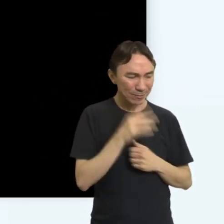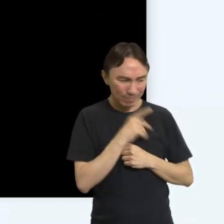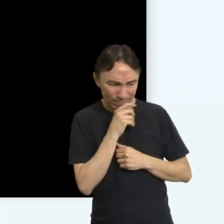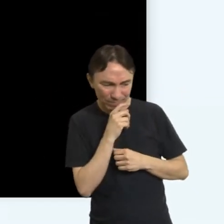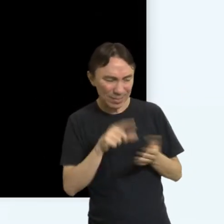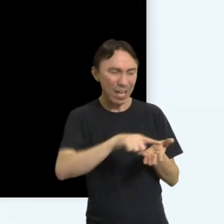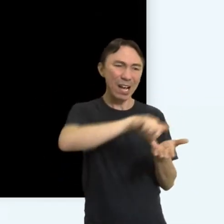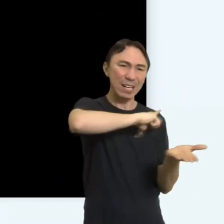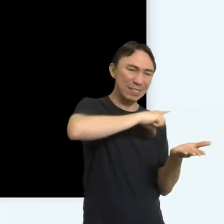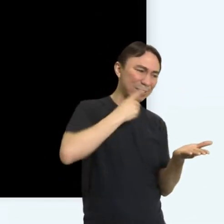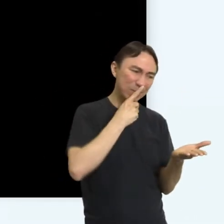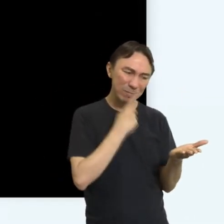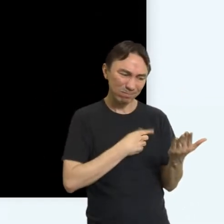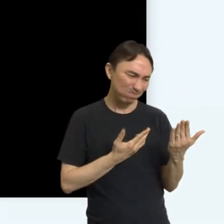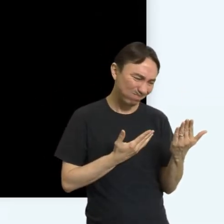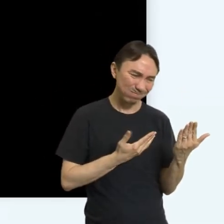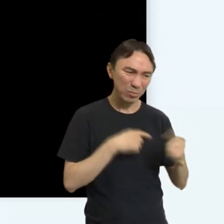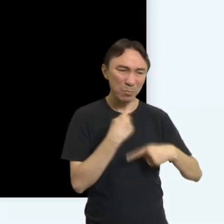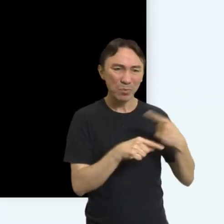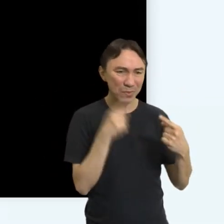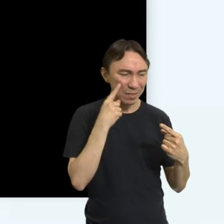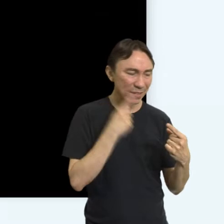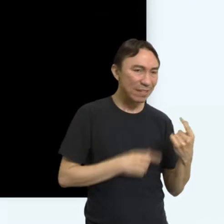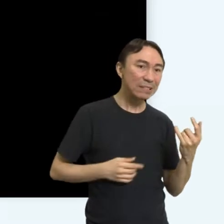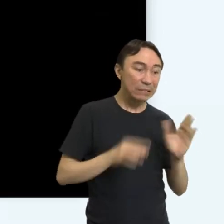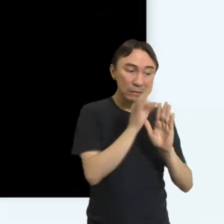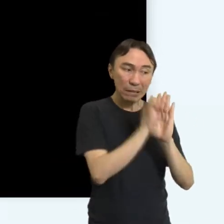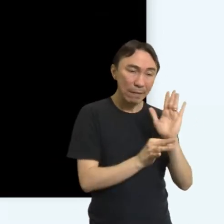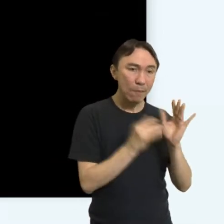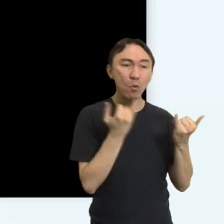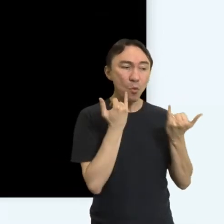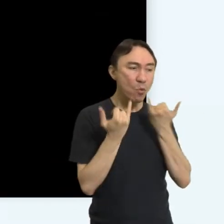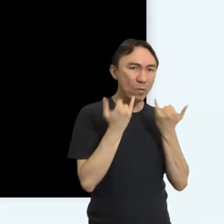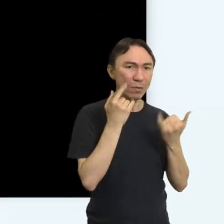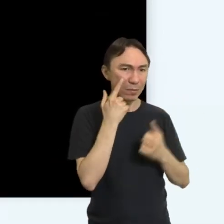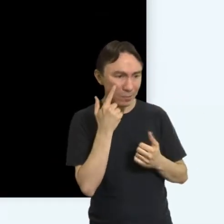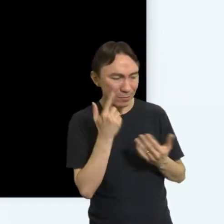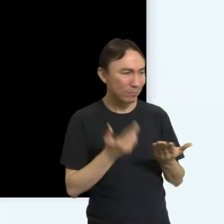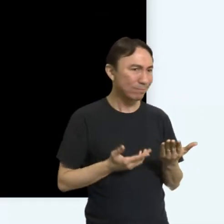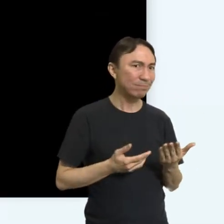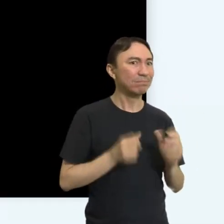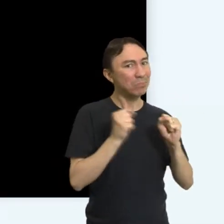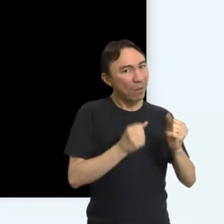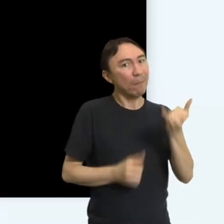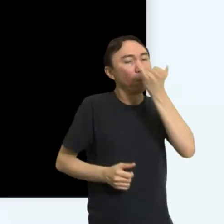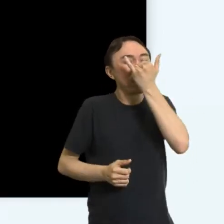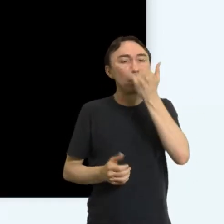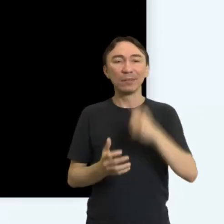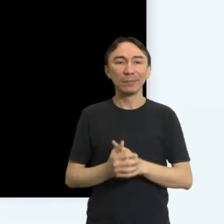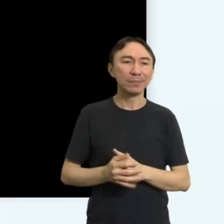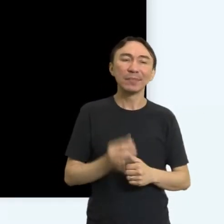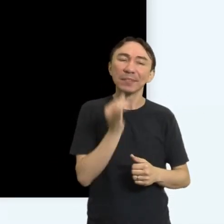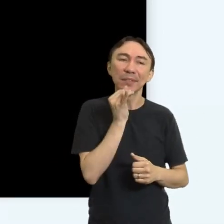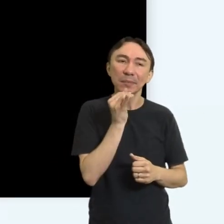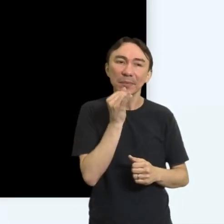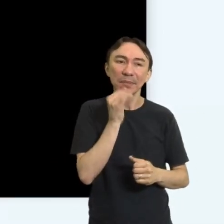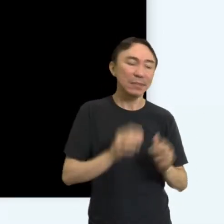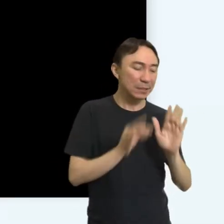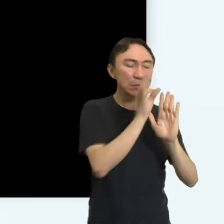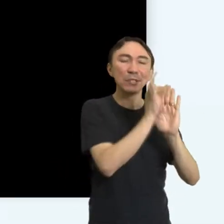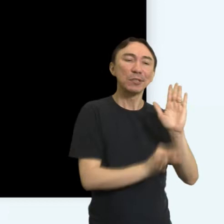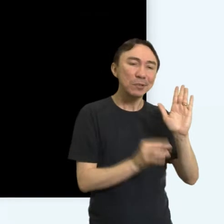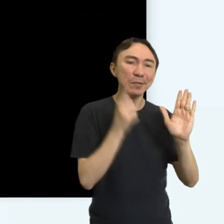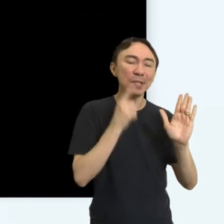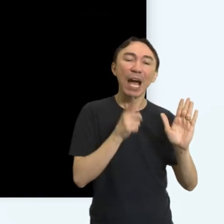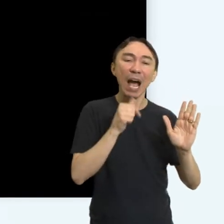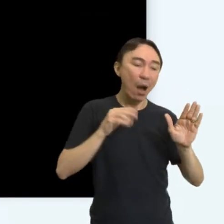não confiro as informações do texto, eu posso cair do cavalo. Imagine que naquele texto do mar, a personagem andasse pela praia